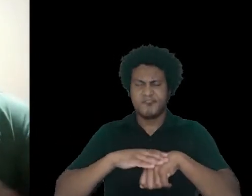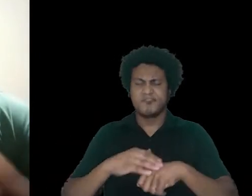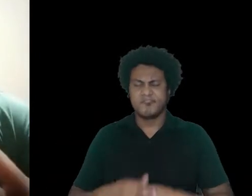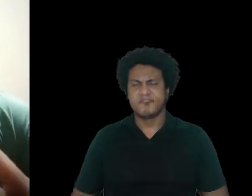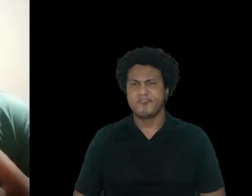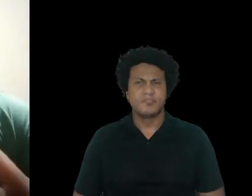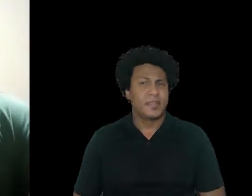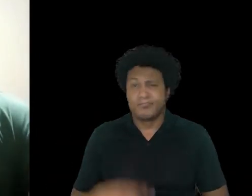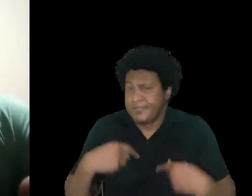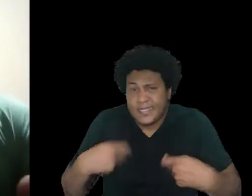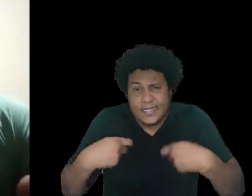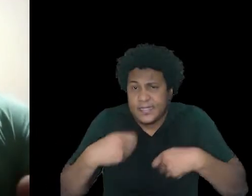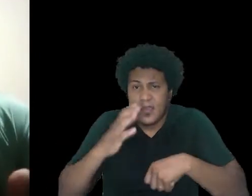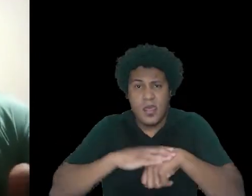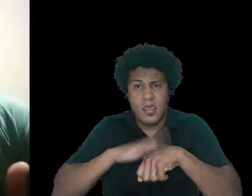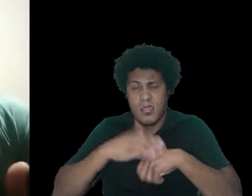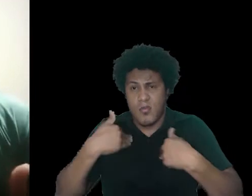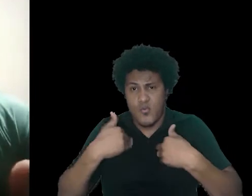uma hora que